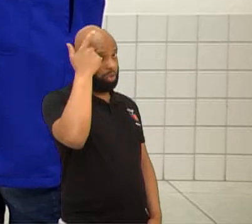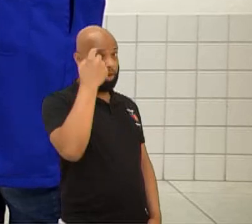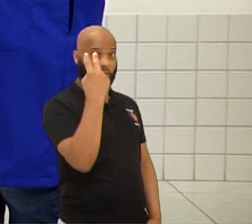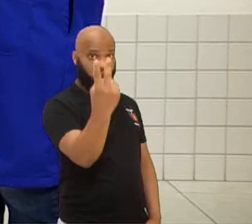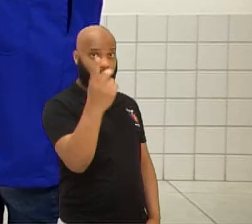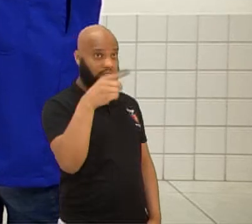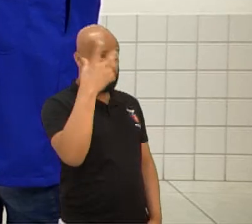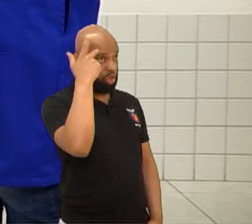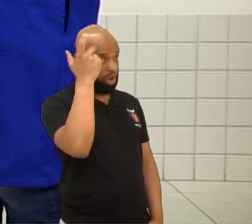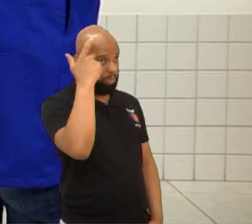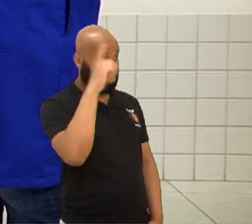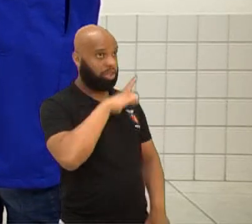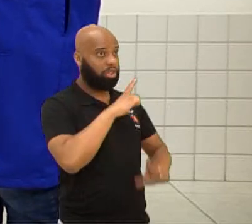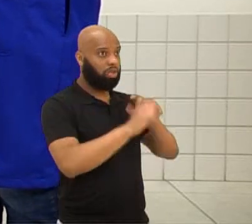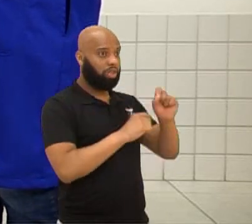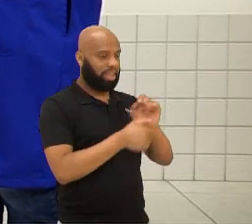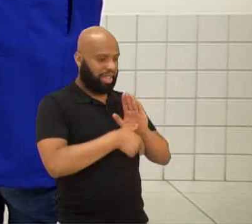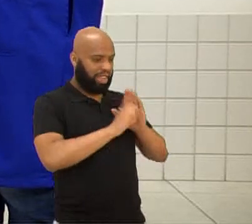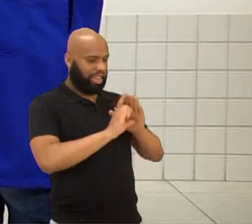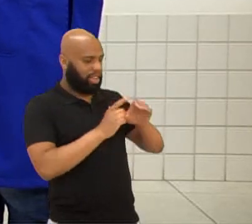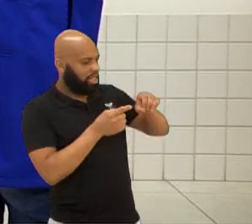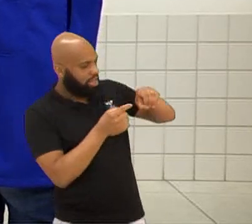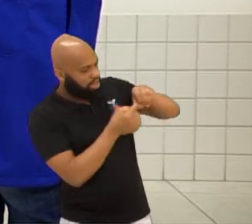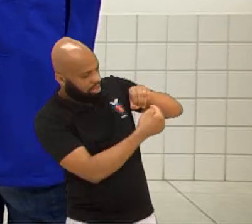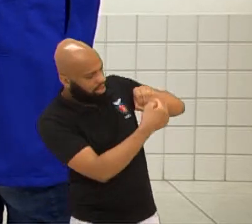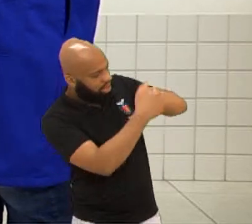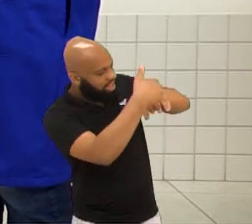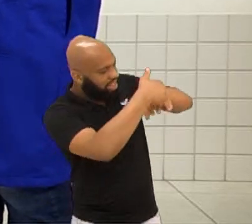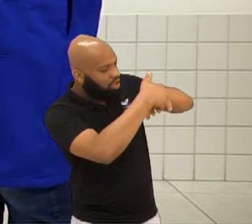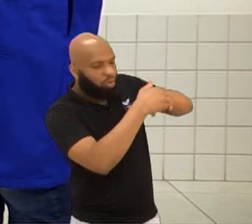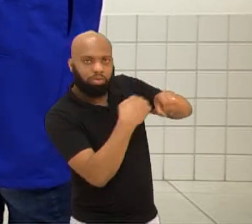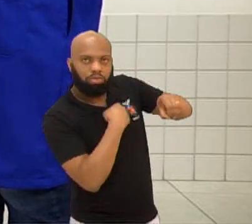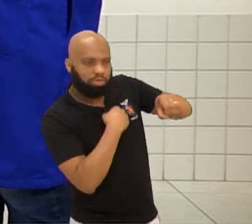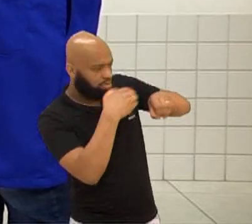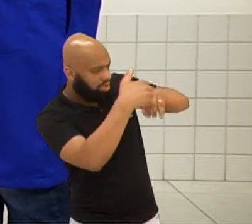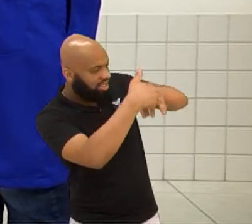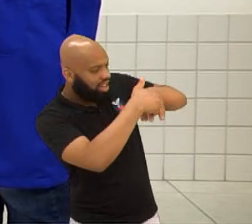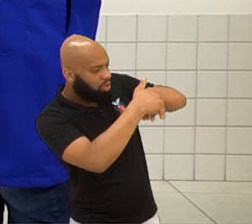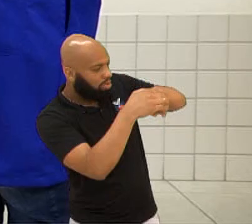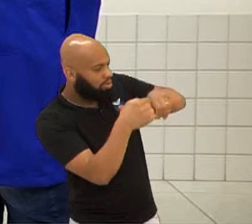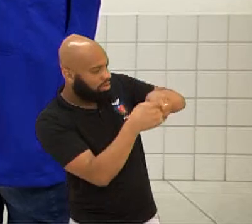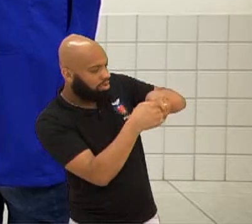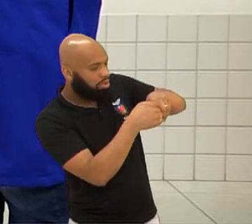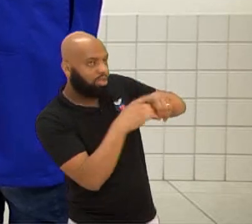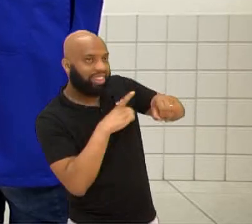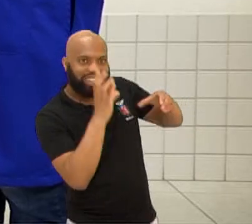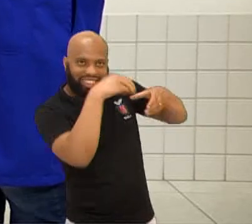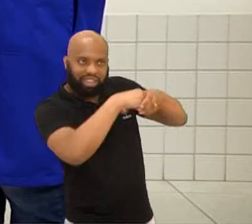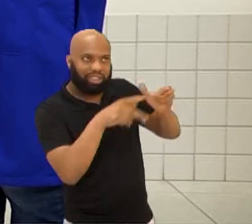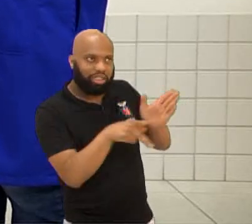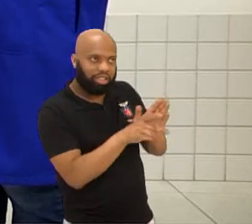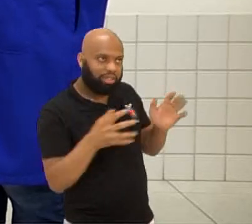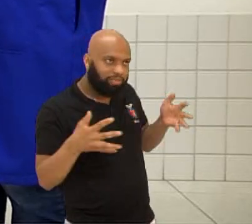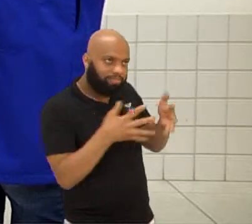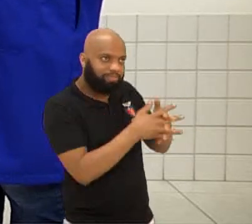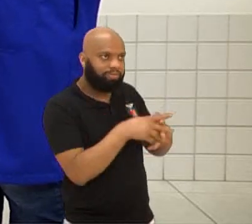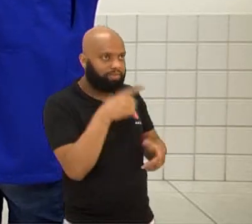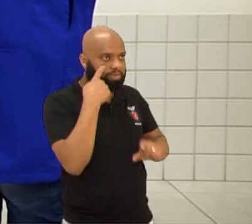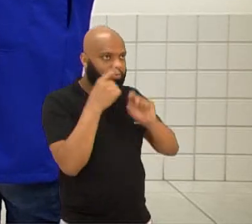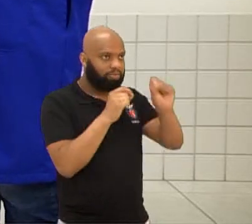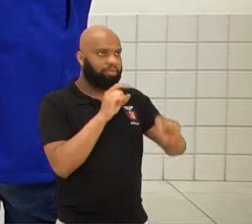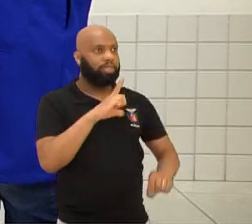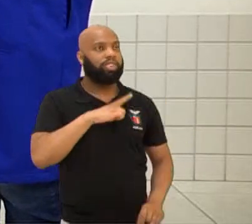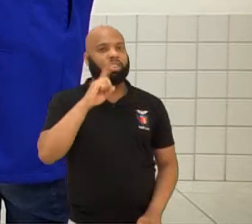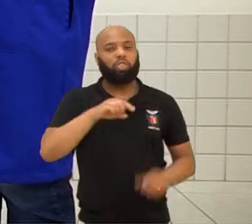caso, a pessoa que está fechando um pouco antes o olho. Então temos ali a ideia da concepção. Avança ali, professor. Então, avança novamente. Temos